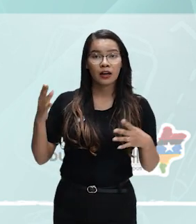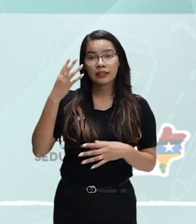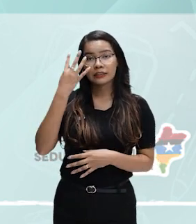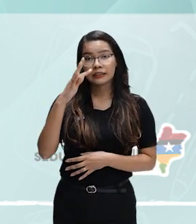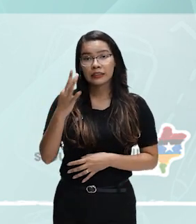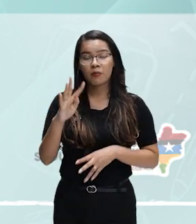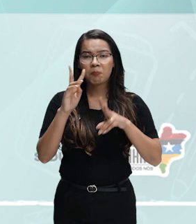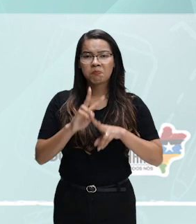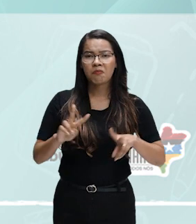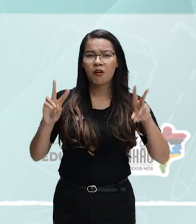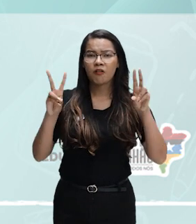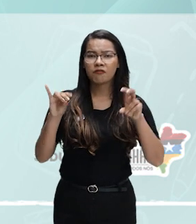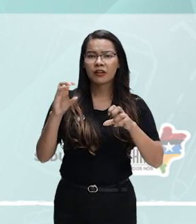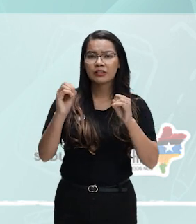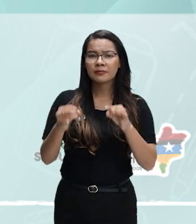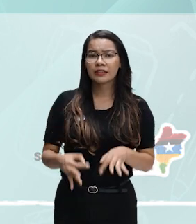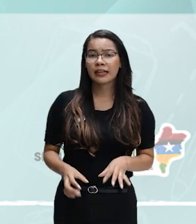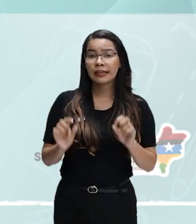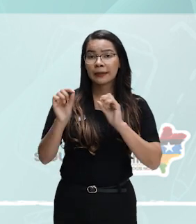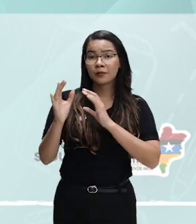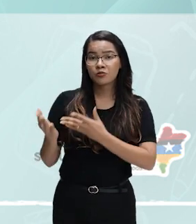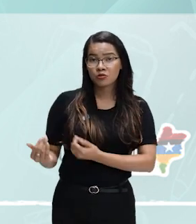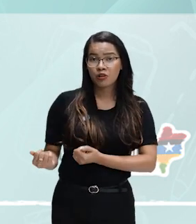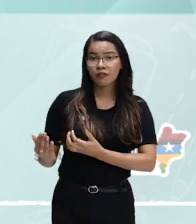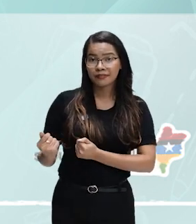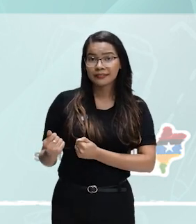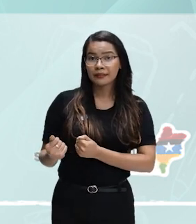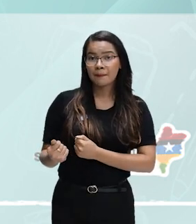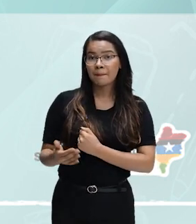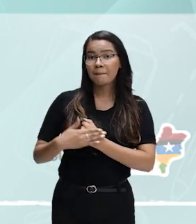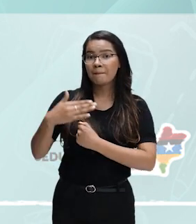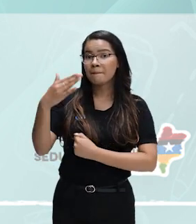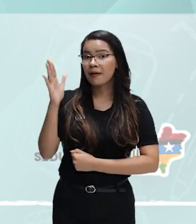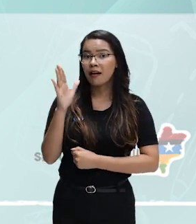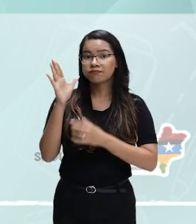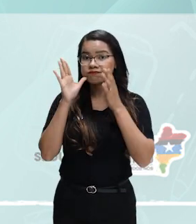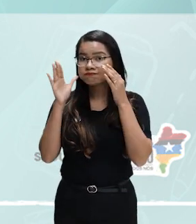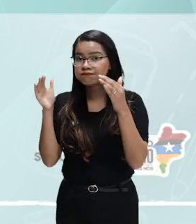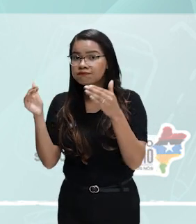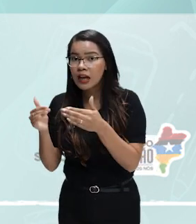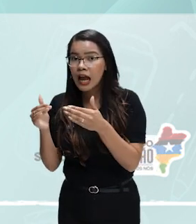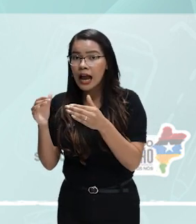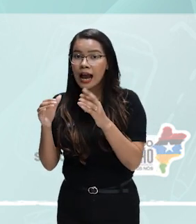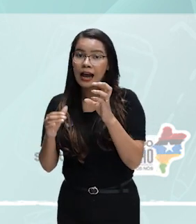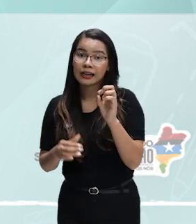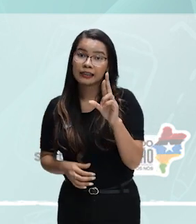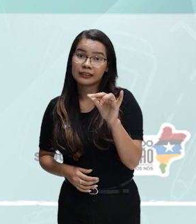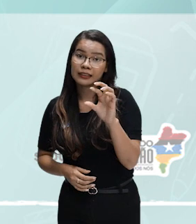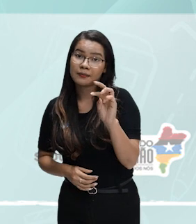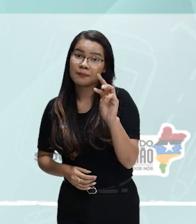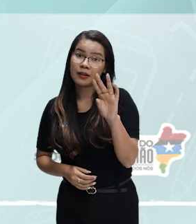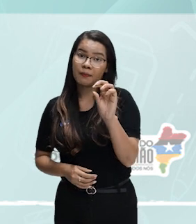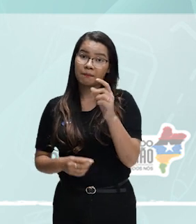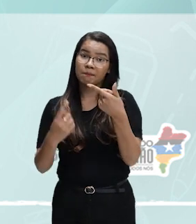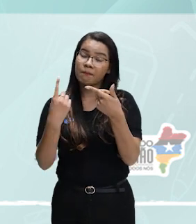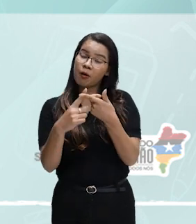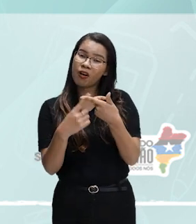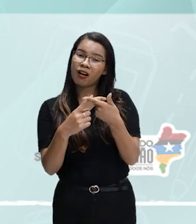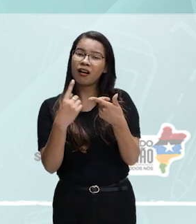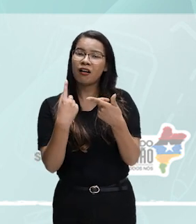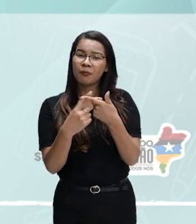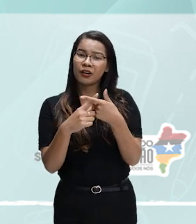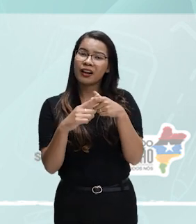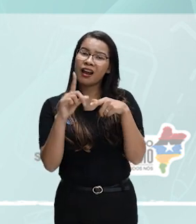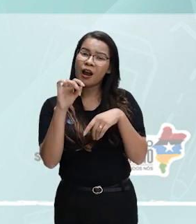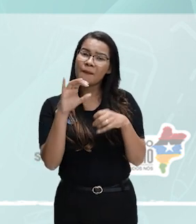teoria, essa visão vai dizer que os jovens, eles são mais propensos a cometer crimes, exatamente porque é